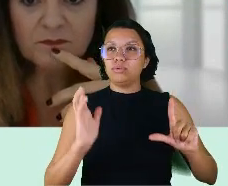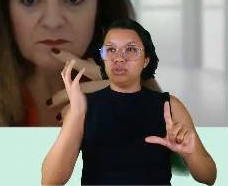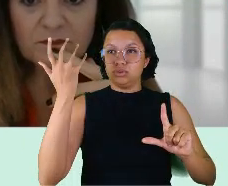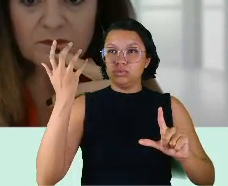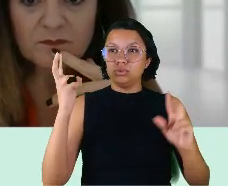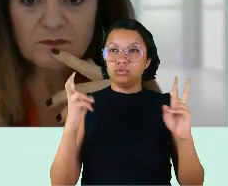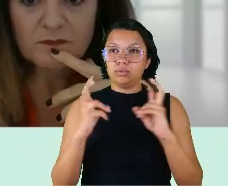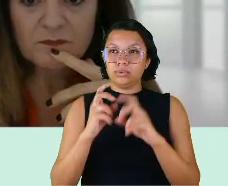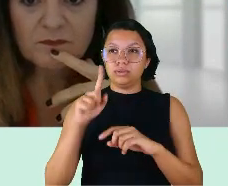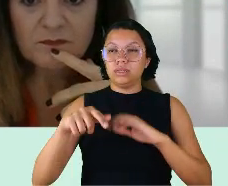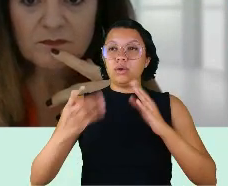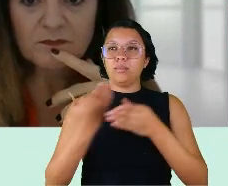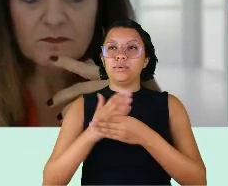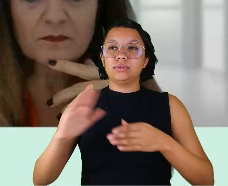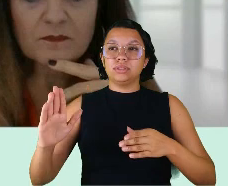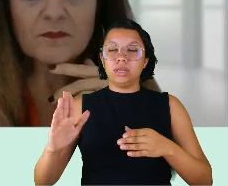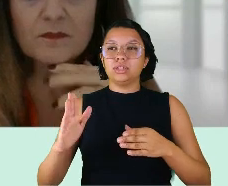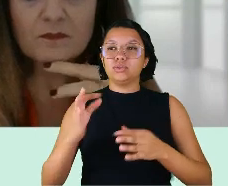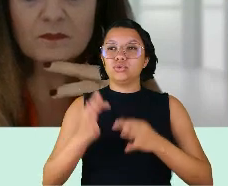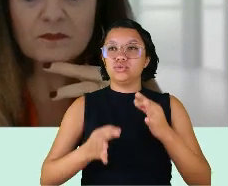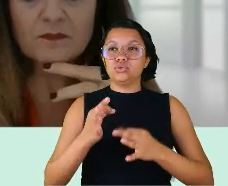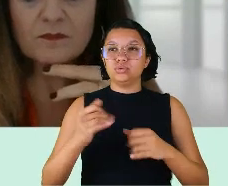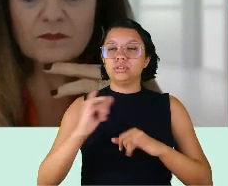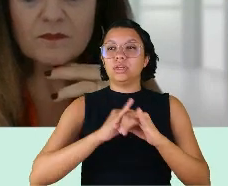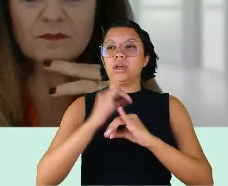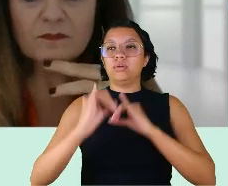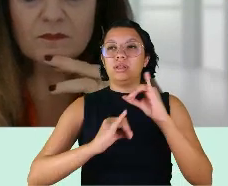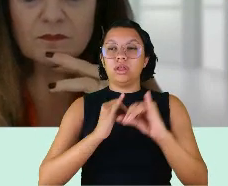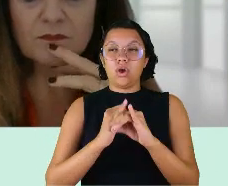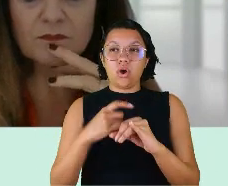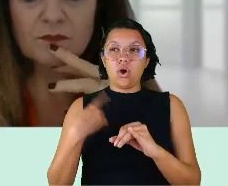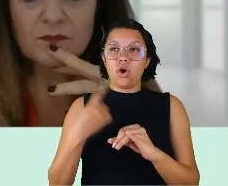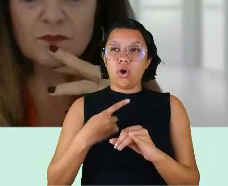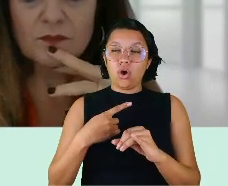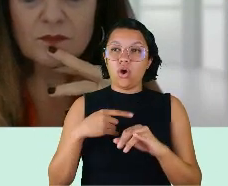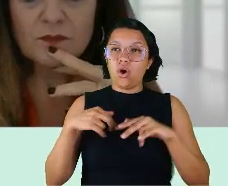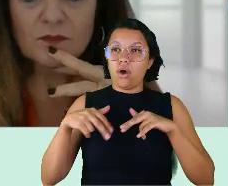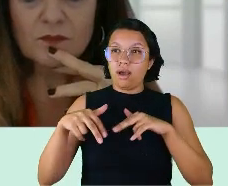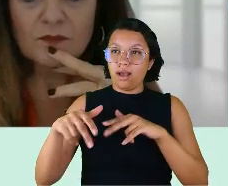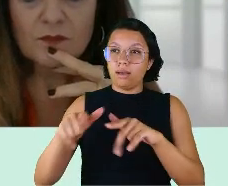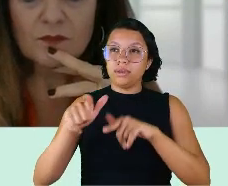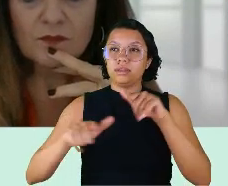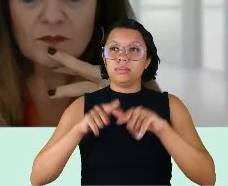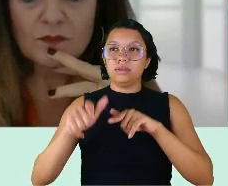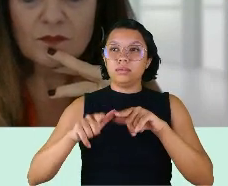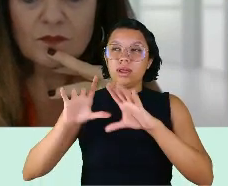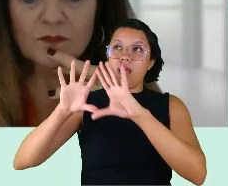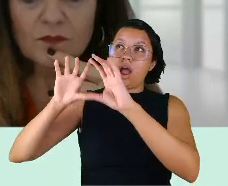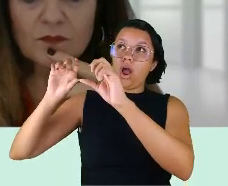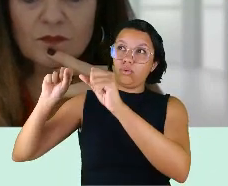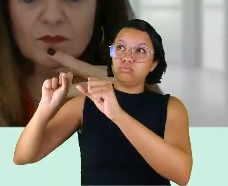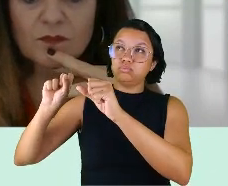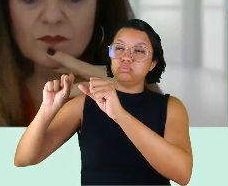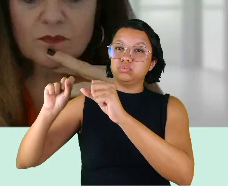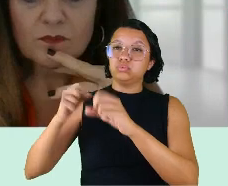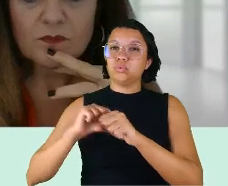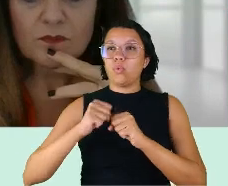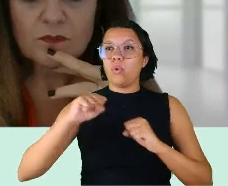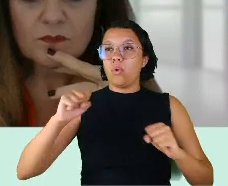de litígios, que é o processo judicial eletrônico. E eu acho que nós caminhamos para trabalhar nas nuvens uma